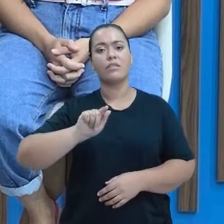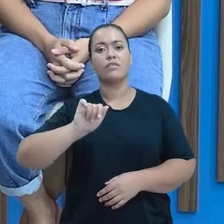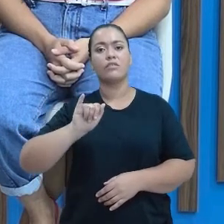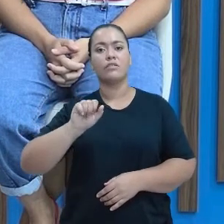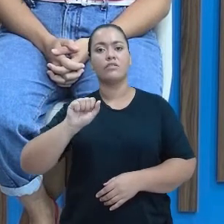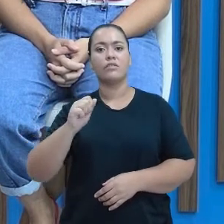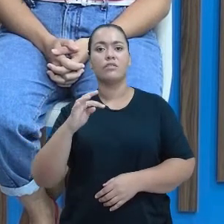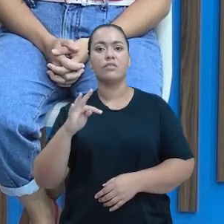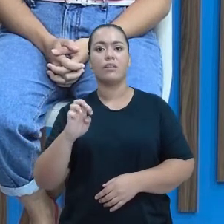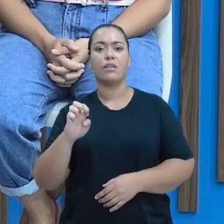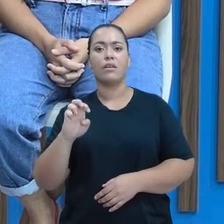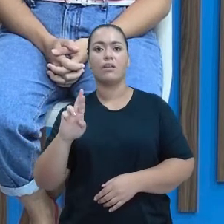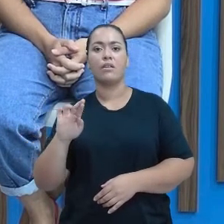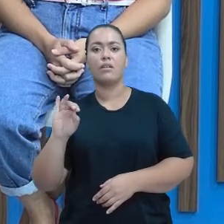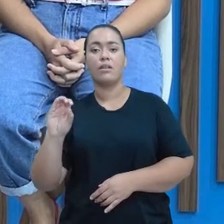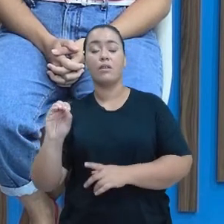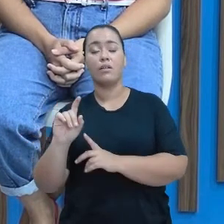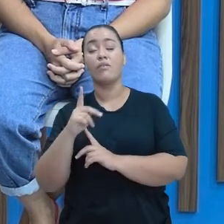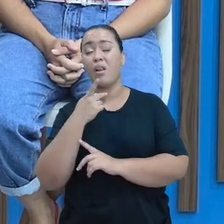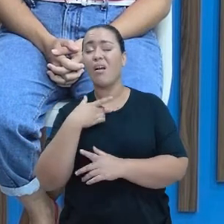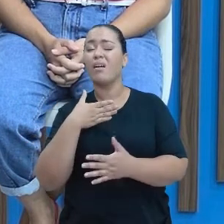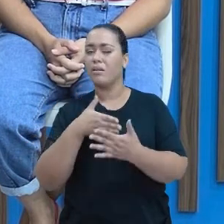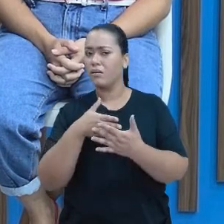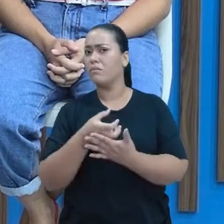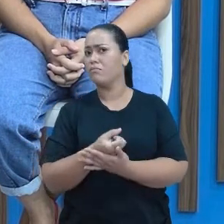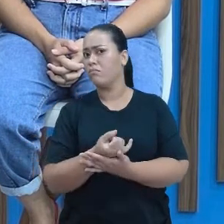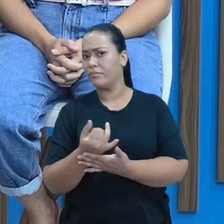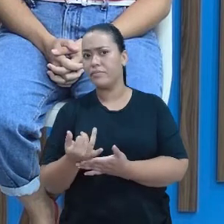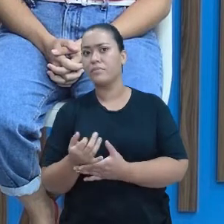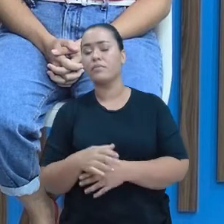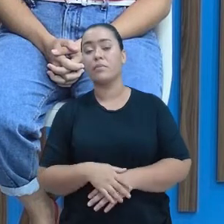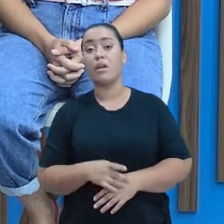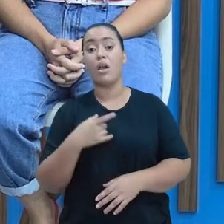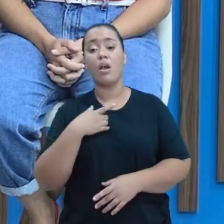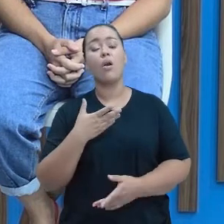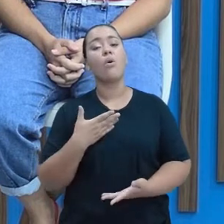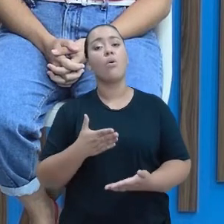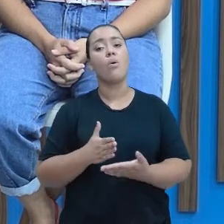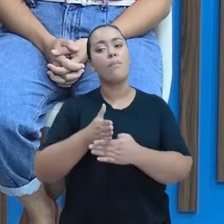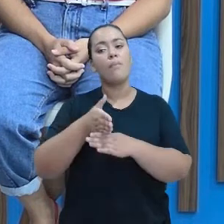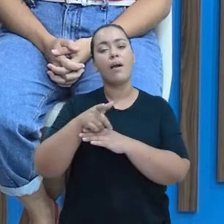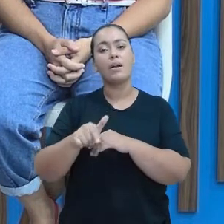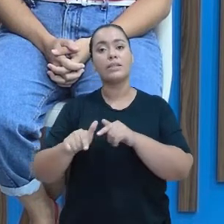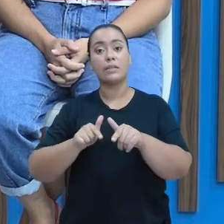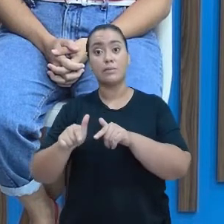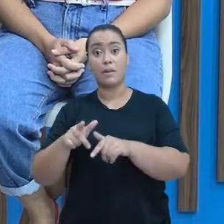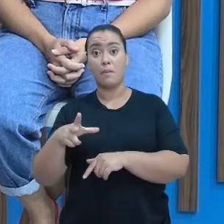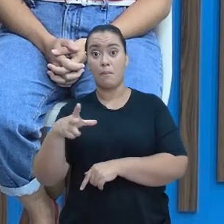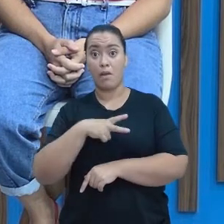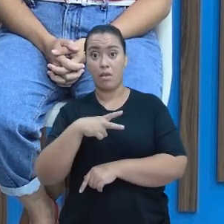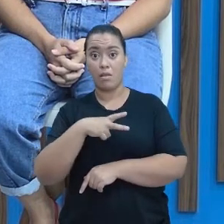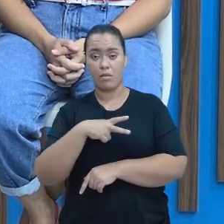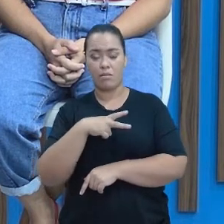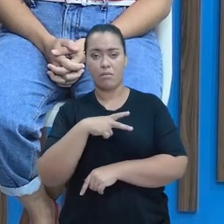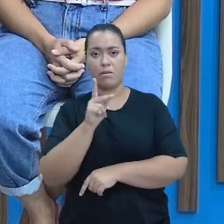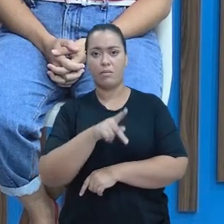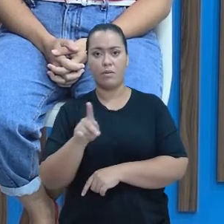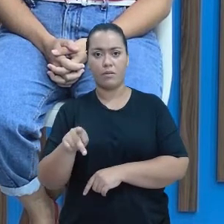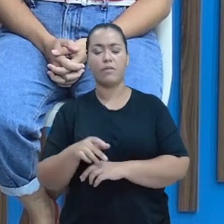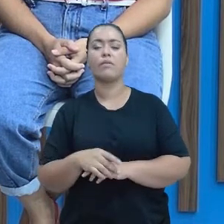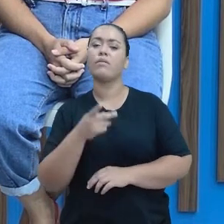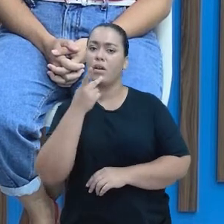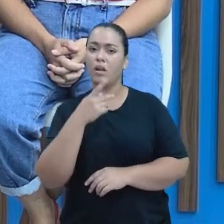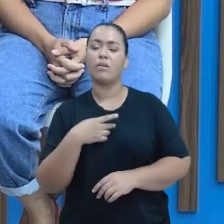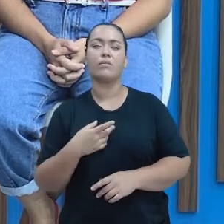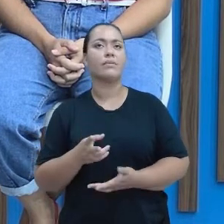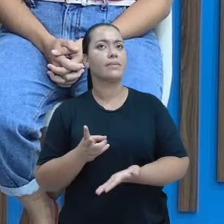e as dificuldades foram muitas, tá? Comecei na rede privada, então daí para a professora é